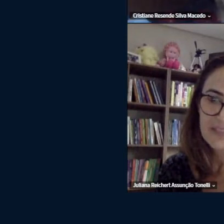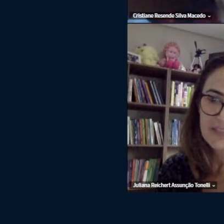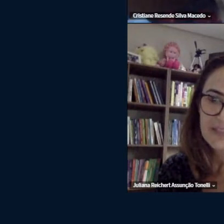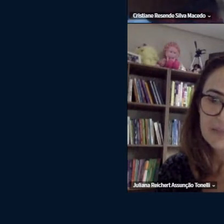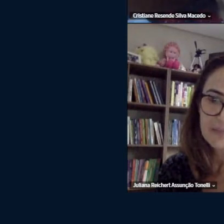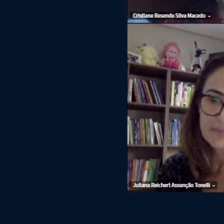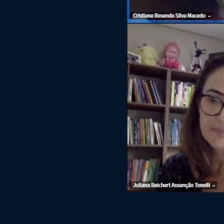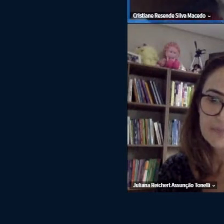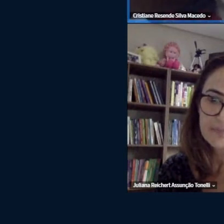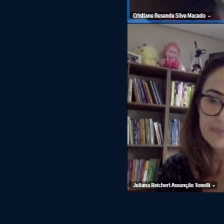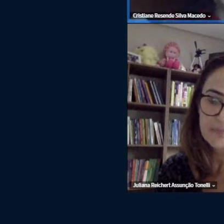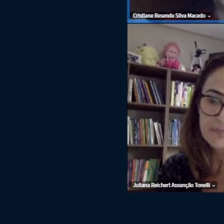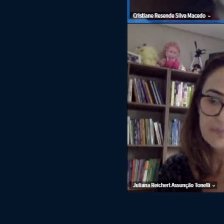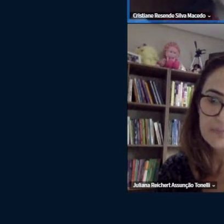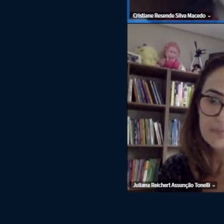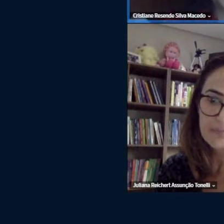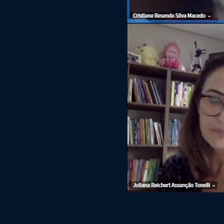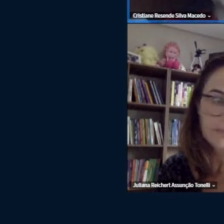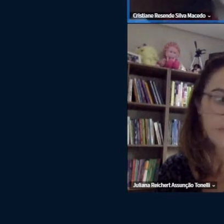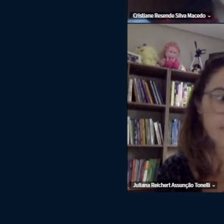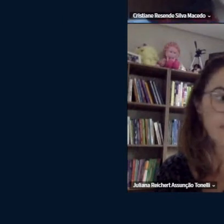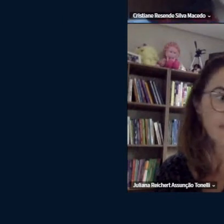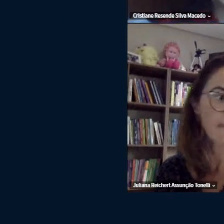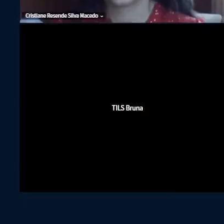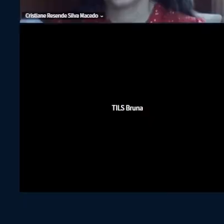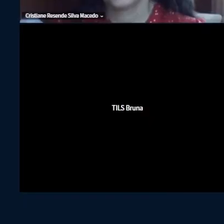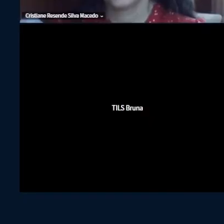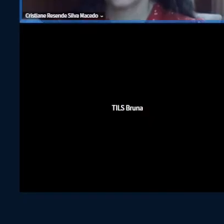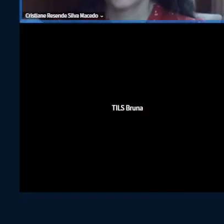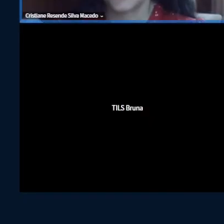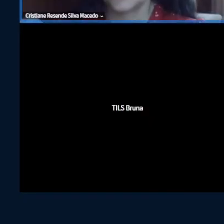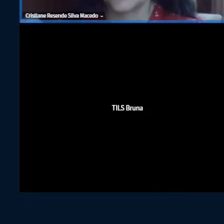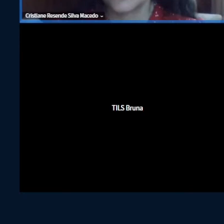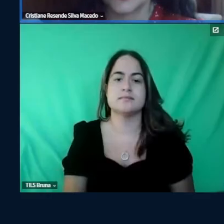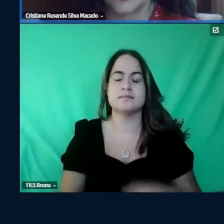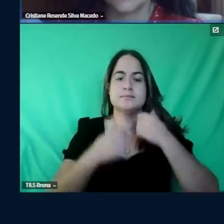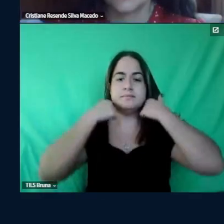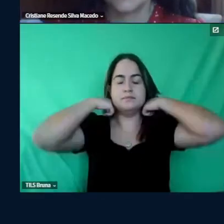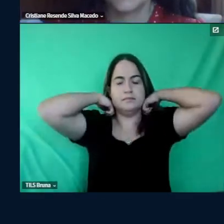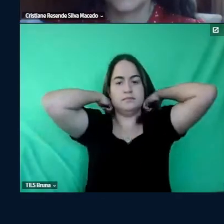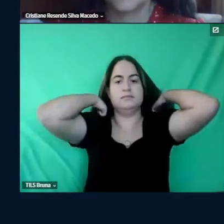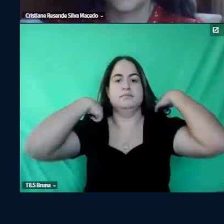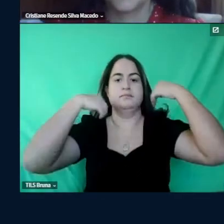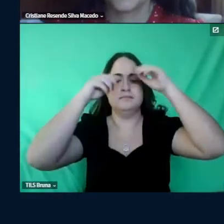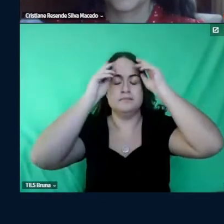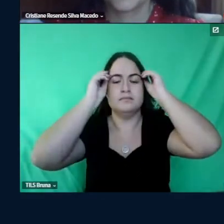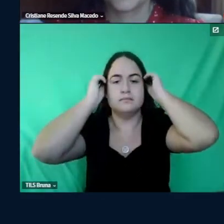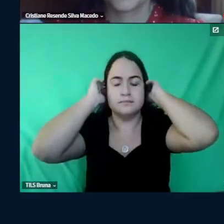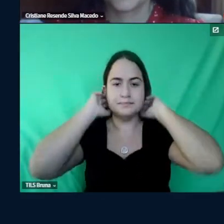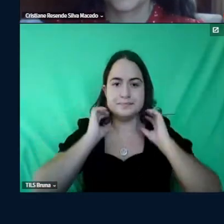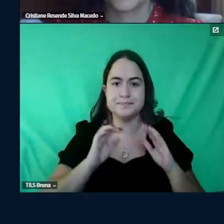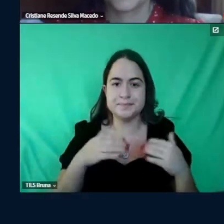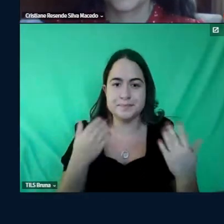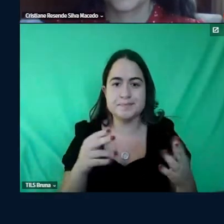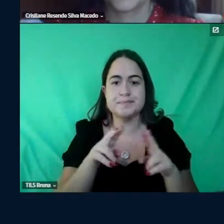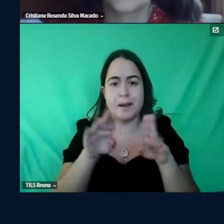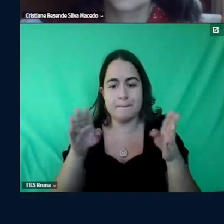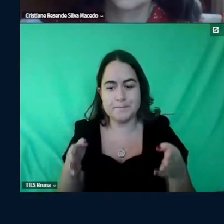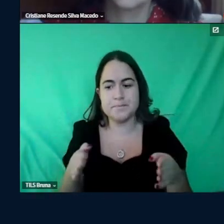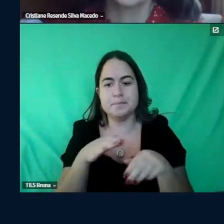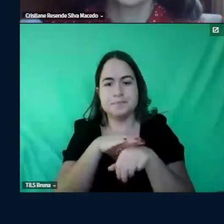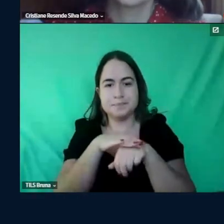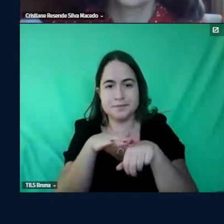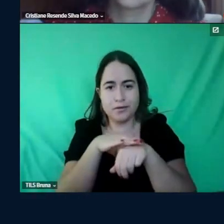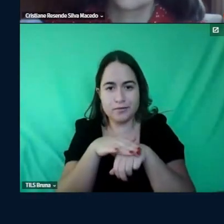bom então deixa eu ver se está certo aqui então a banca conversou né nos